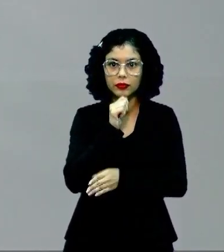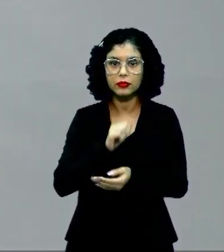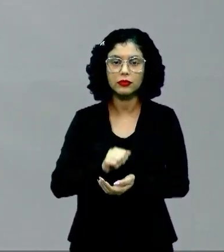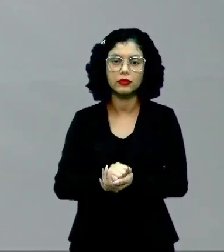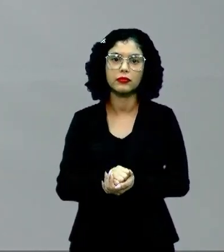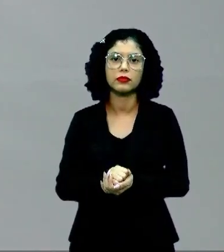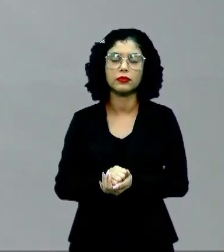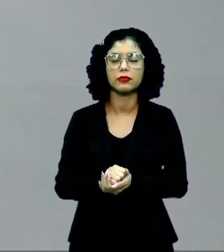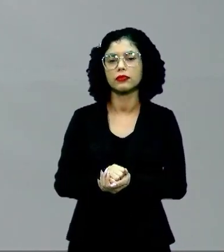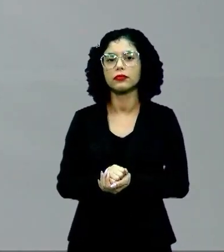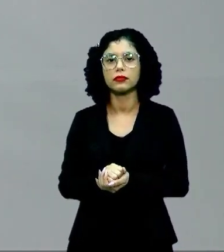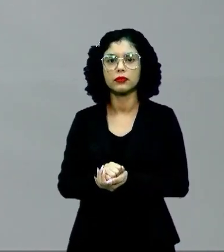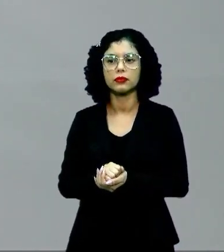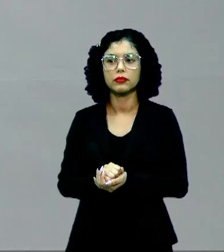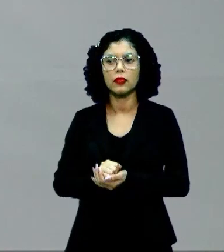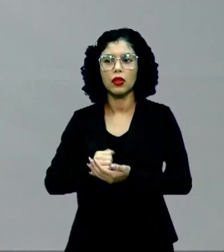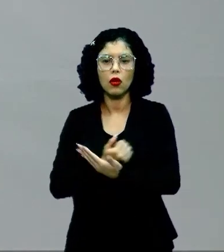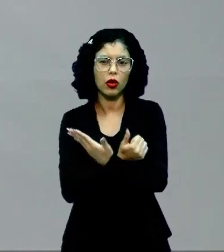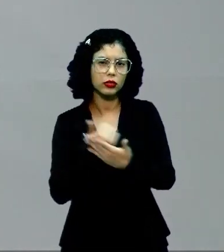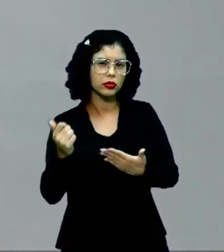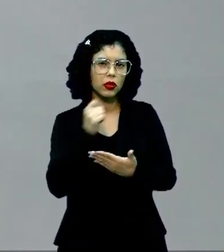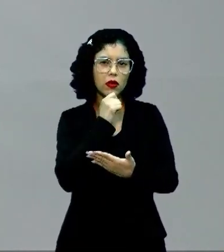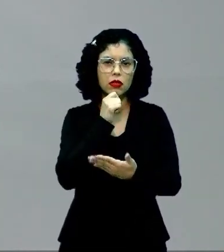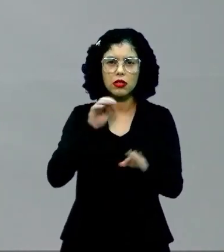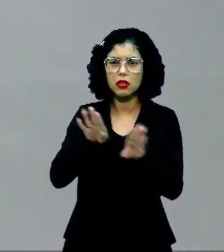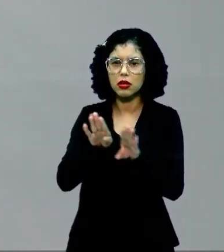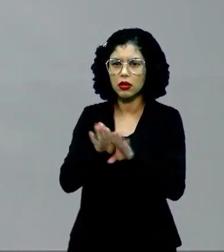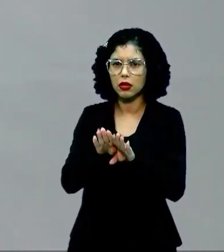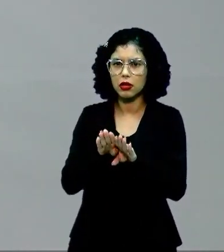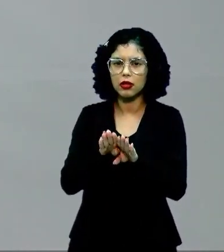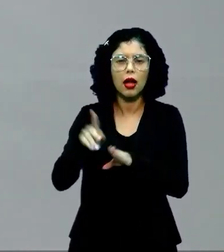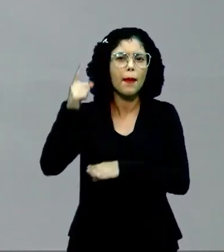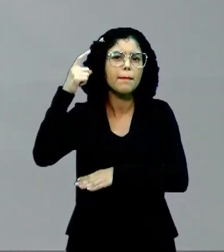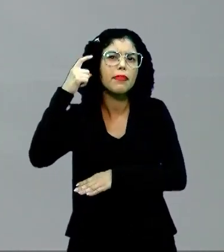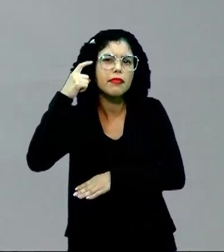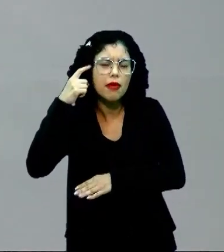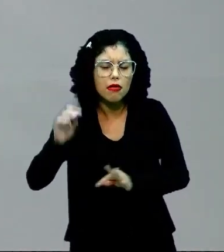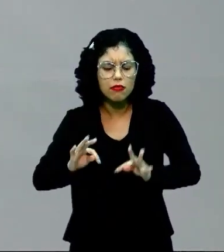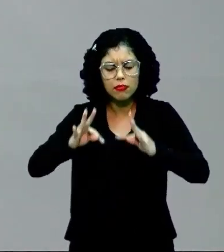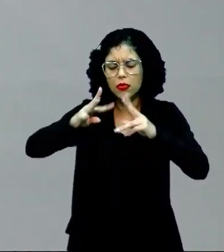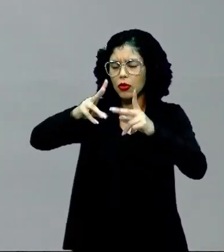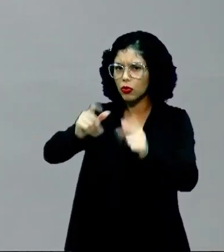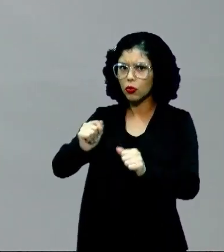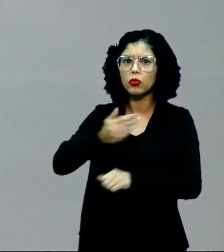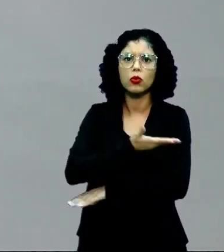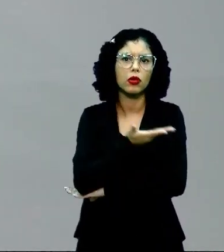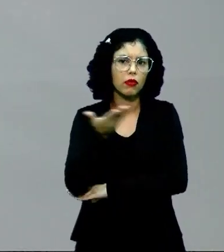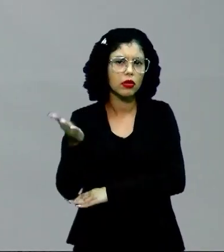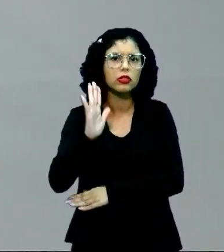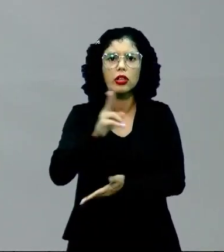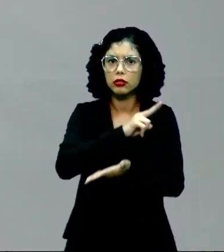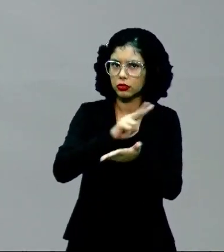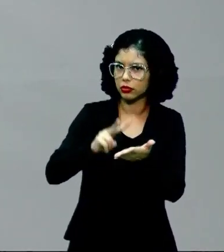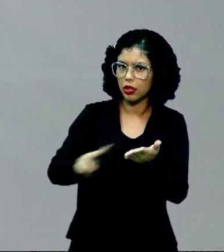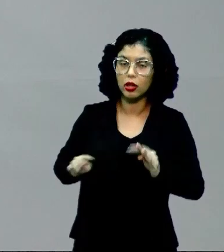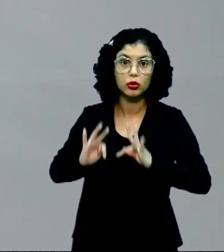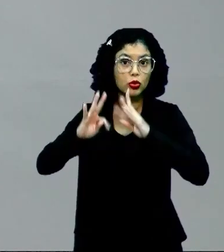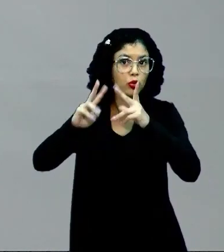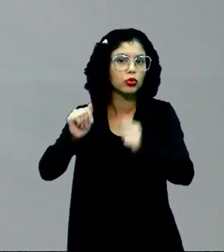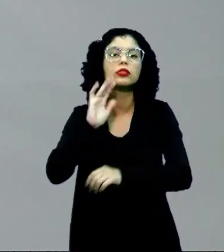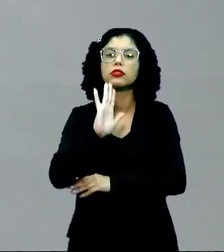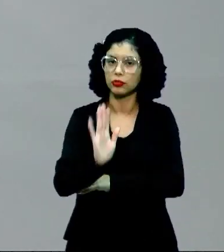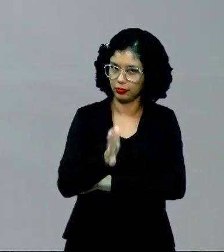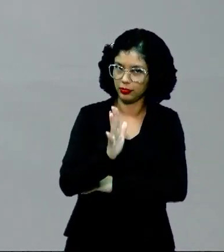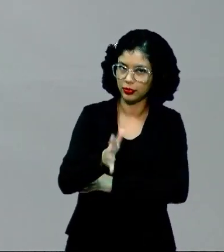uma ação que você vai pensar em tudo que você já leu, em tudo que você